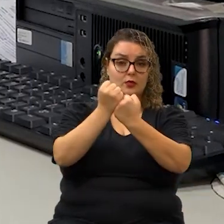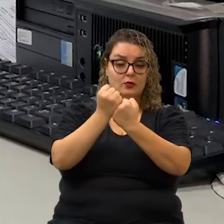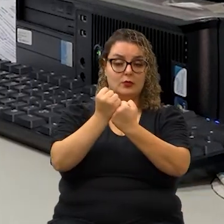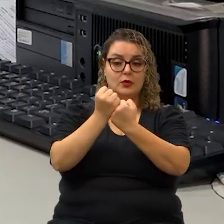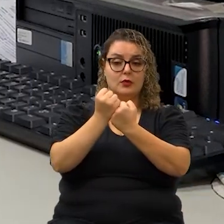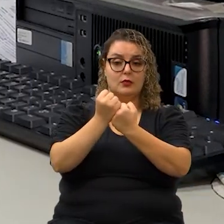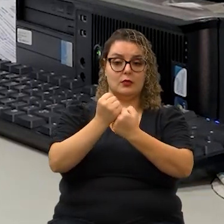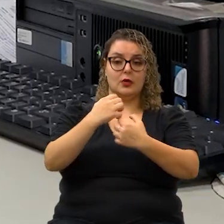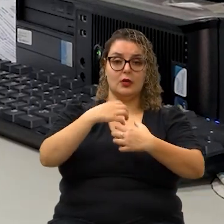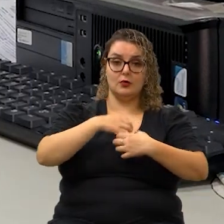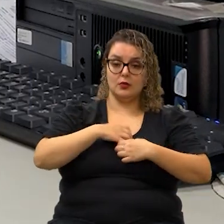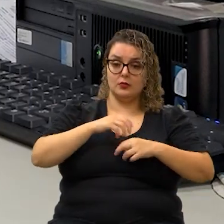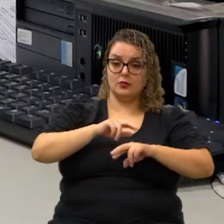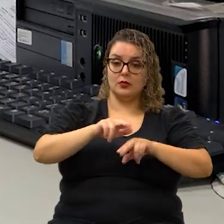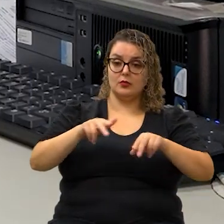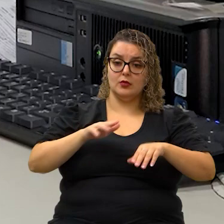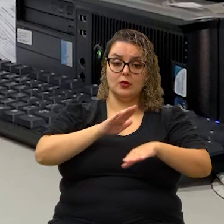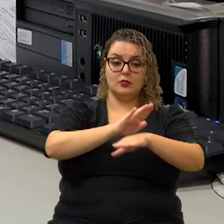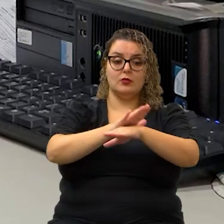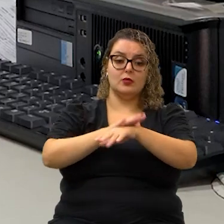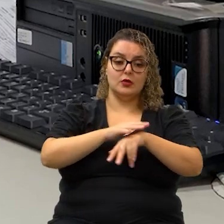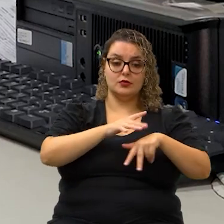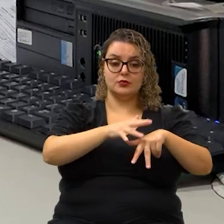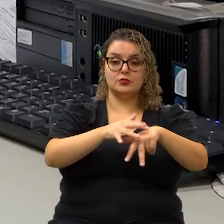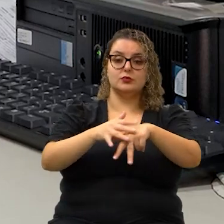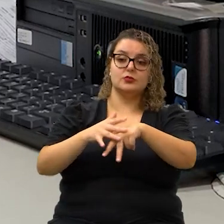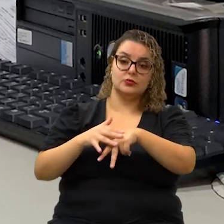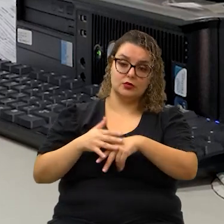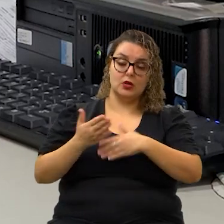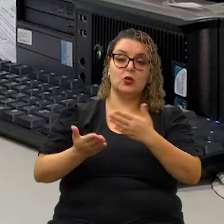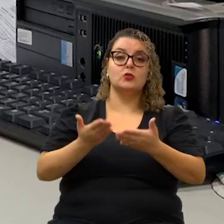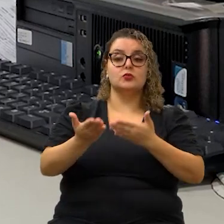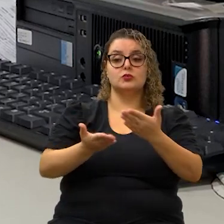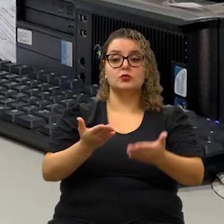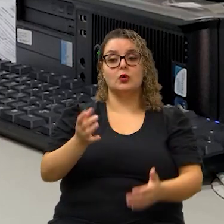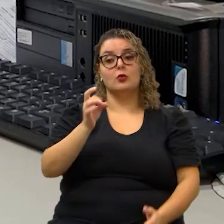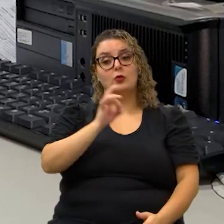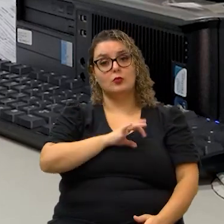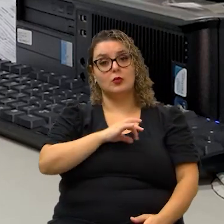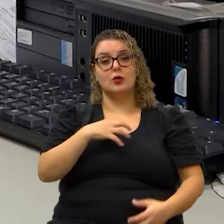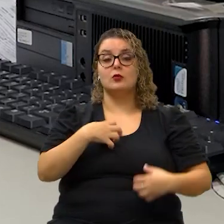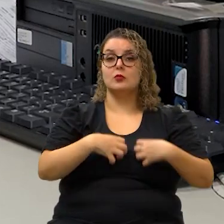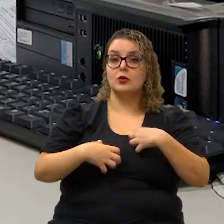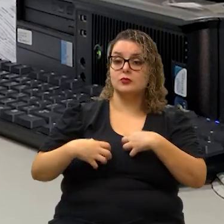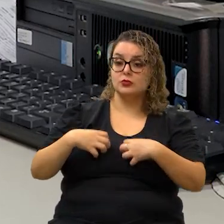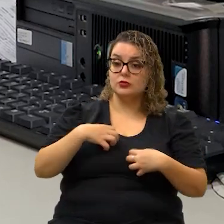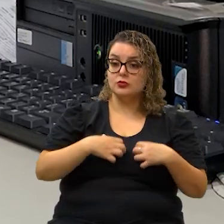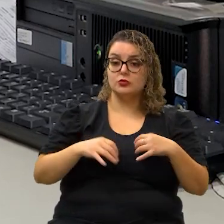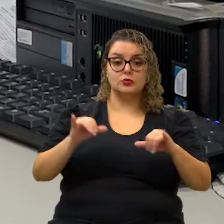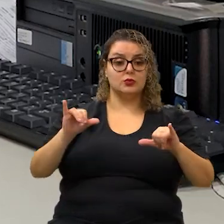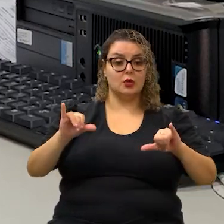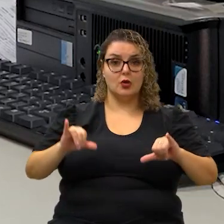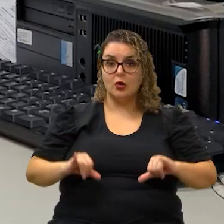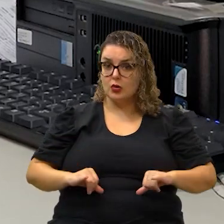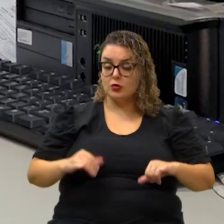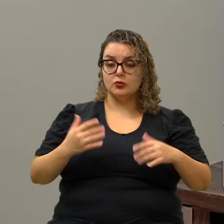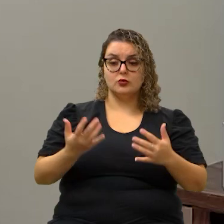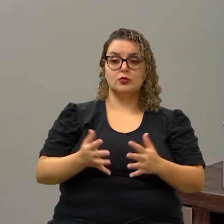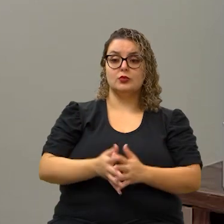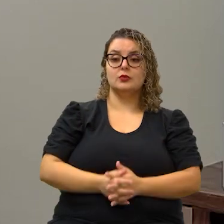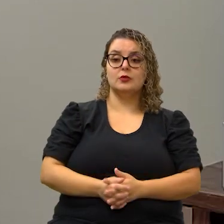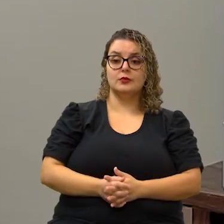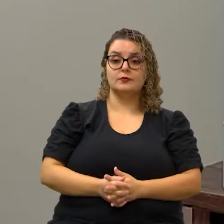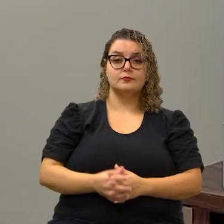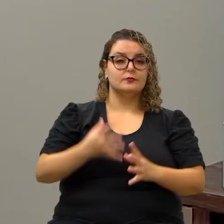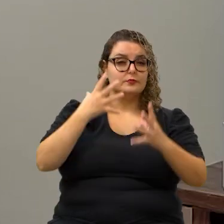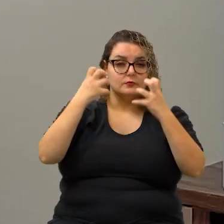onde vai ajudar o paciente a lidar com medo, com angústia, com sofrimento, com estresse.